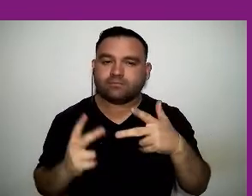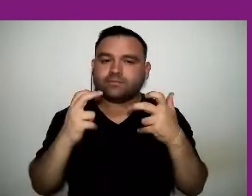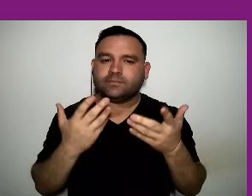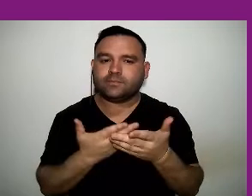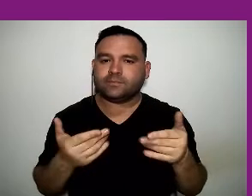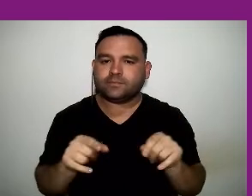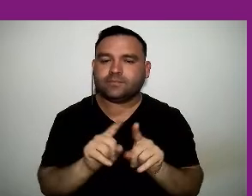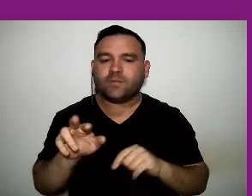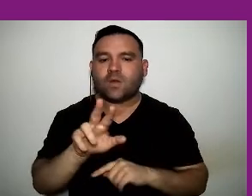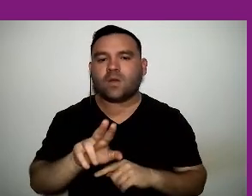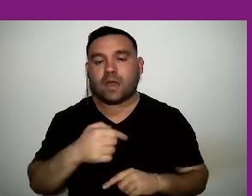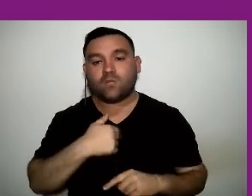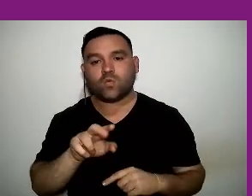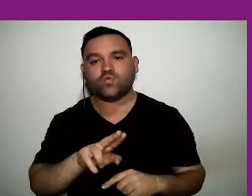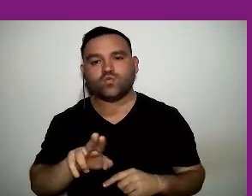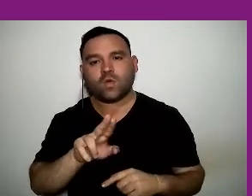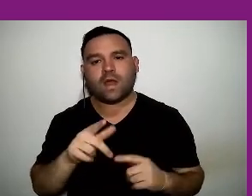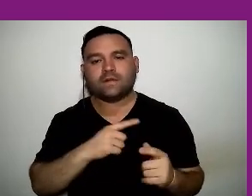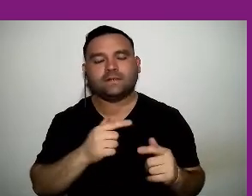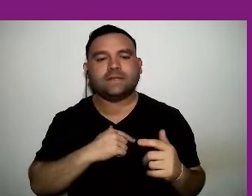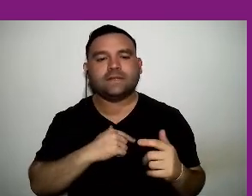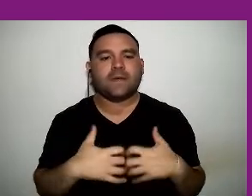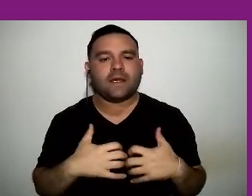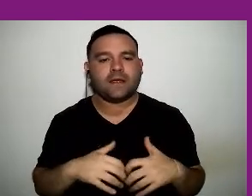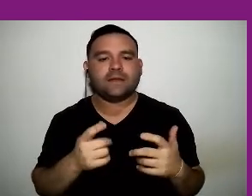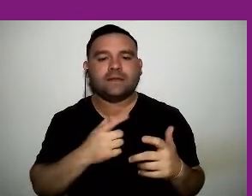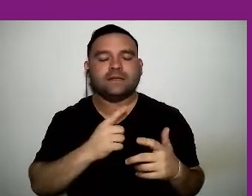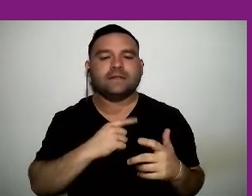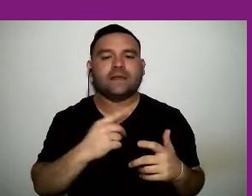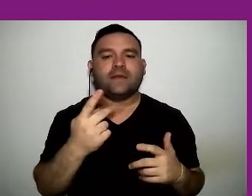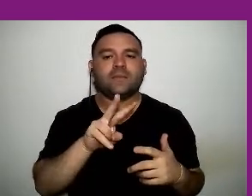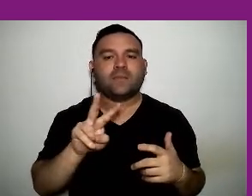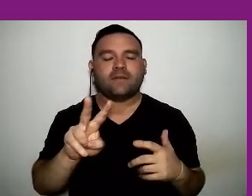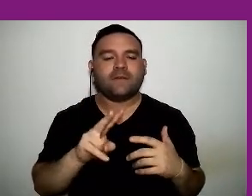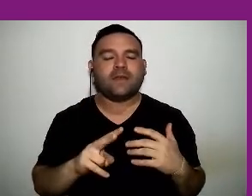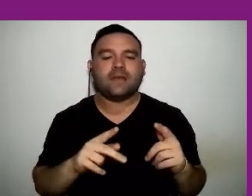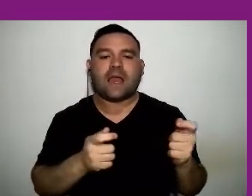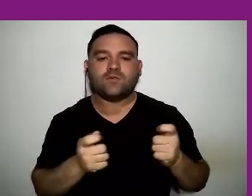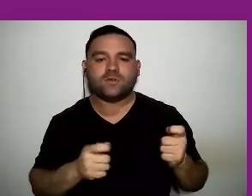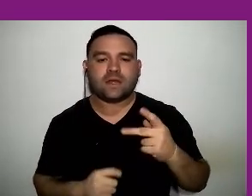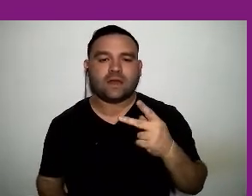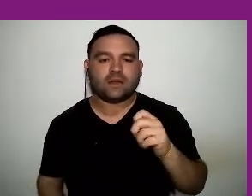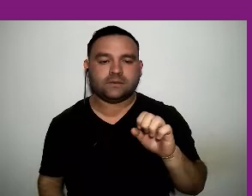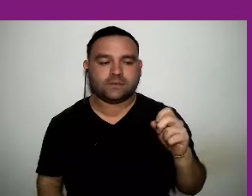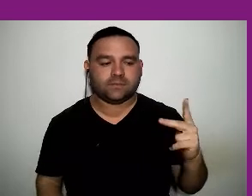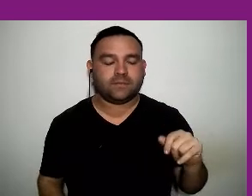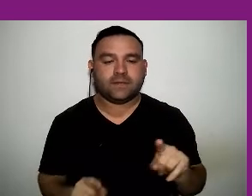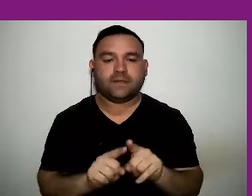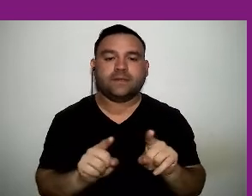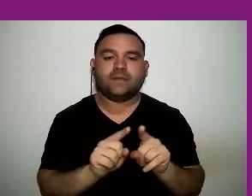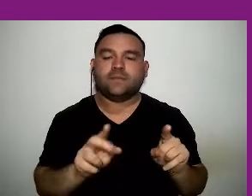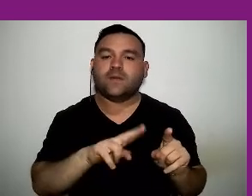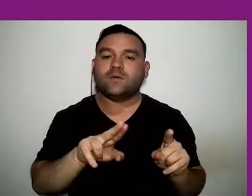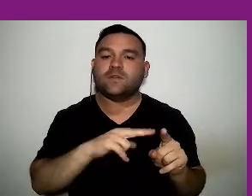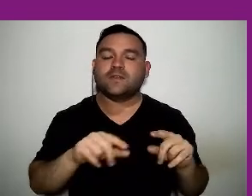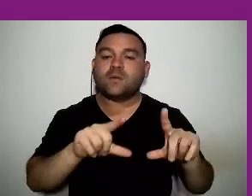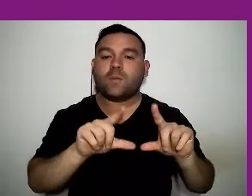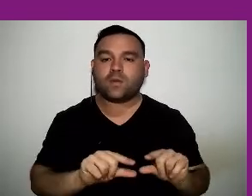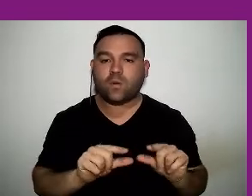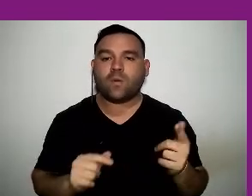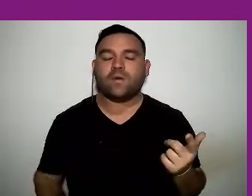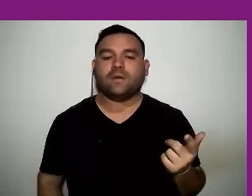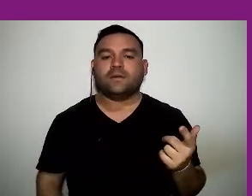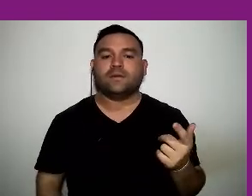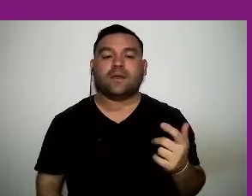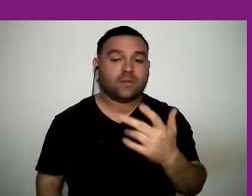você utilizar a mecânica, uma curva PV, ajustar a PIP e utilizar volume corrente mais baixo,